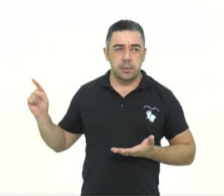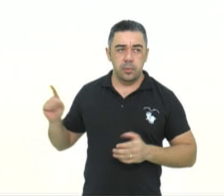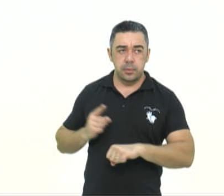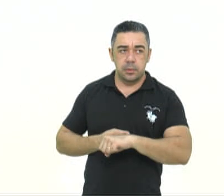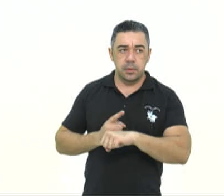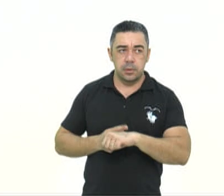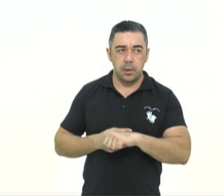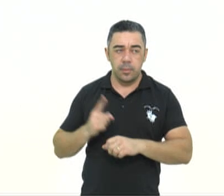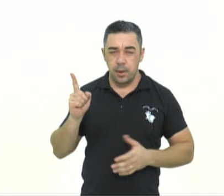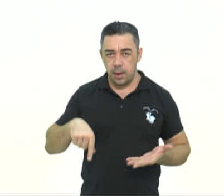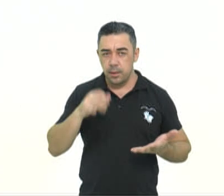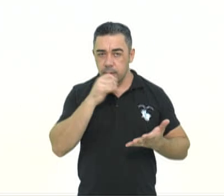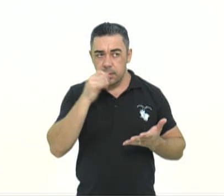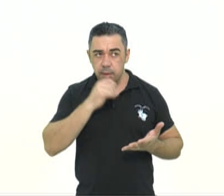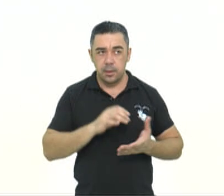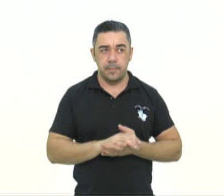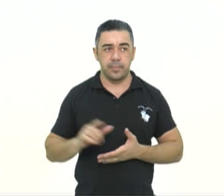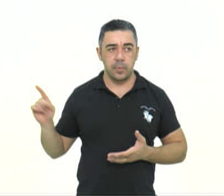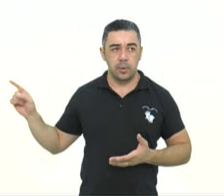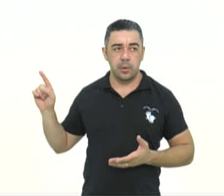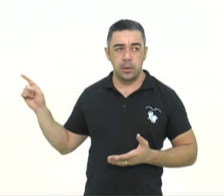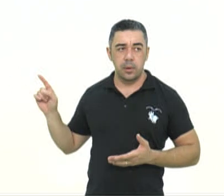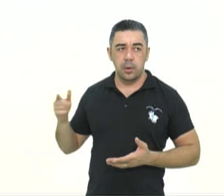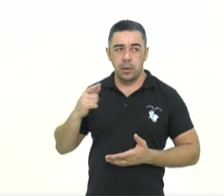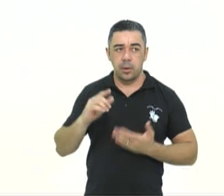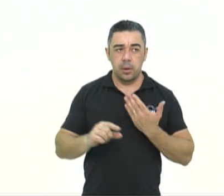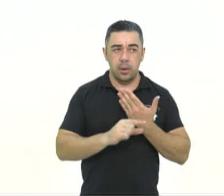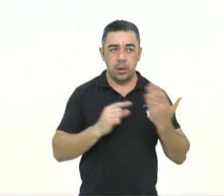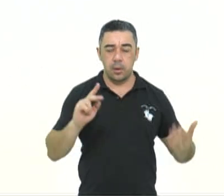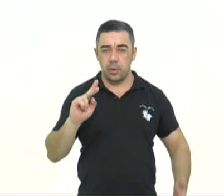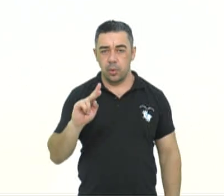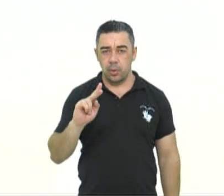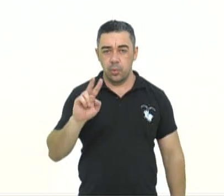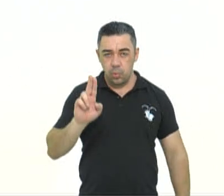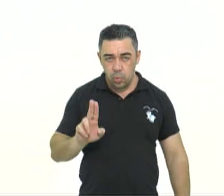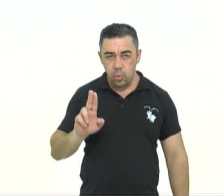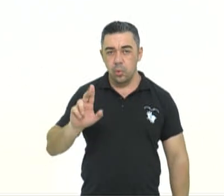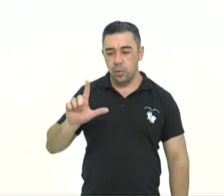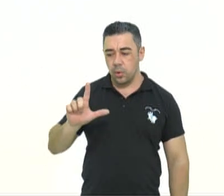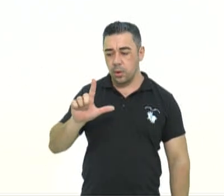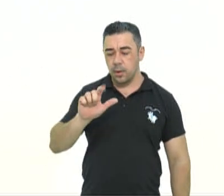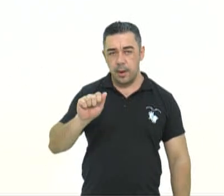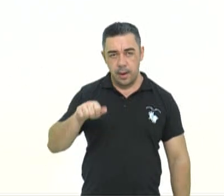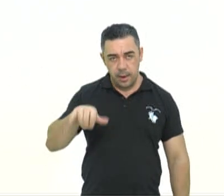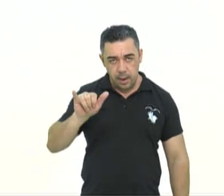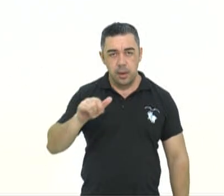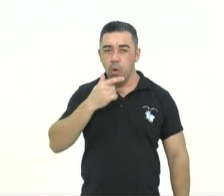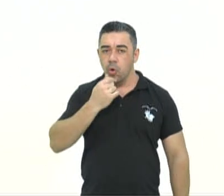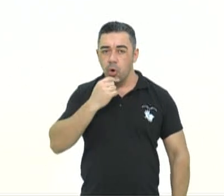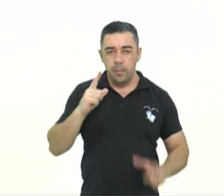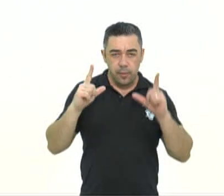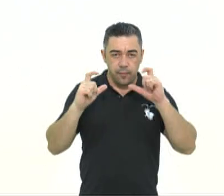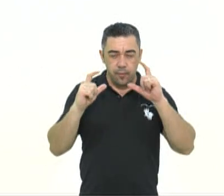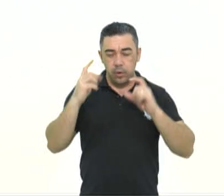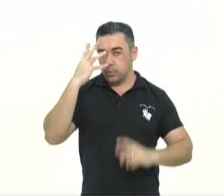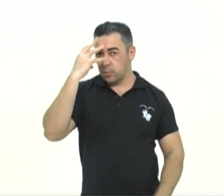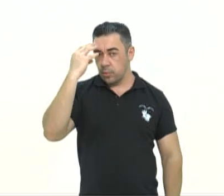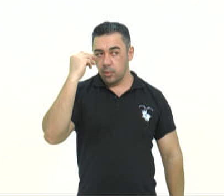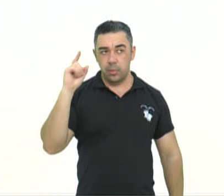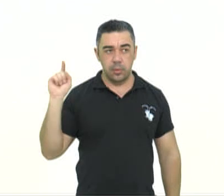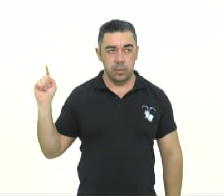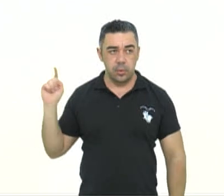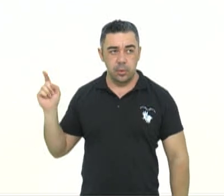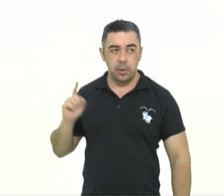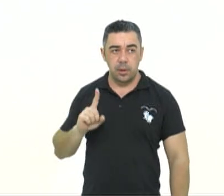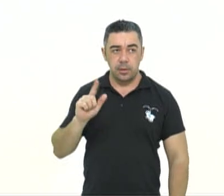Itália, começa a parceria com o Lai. O Lai, que é Frank Louis Lipsing, é fotógrafo alemão, e ela o apelidou de Ulai. 17